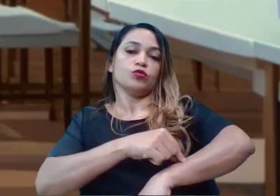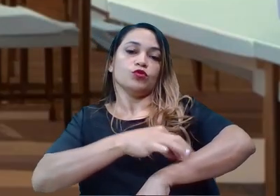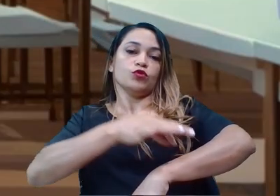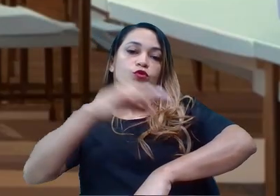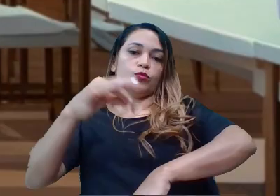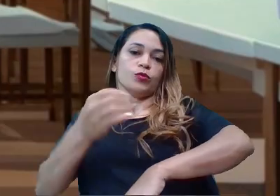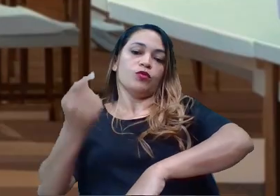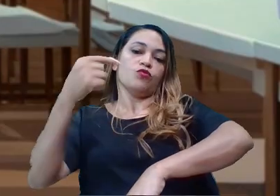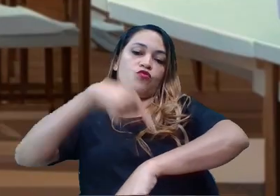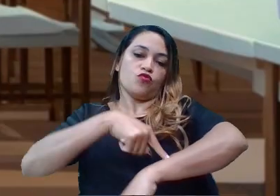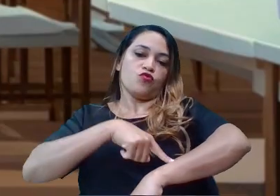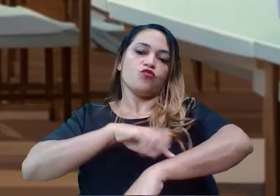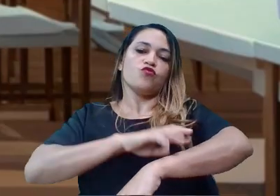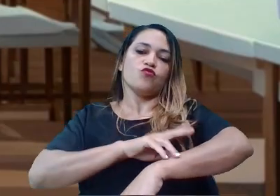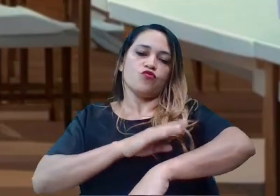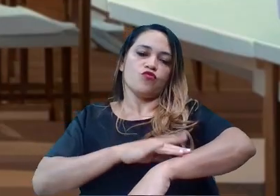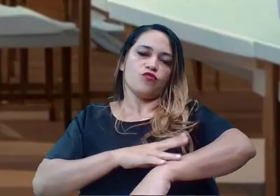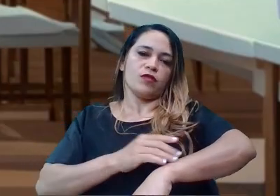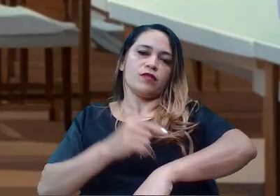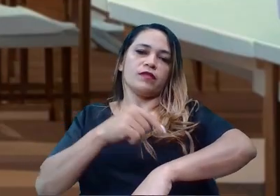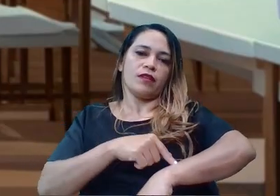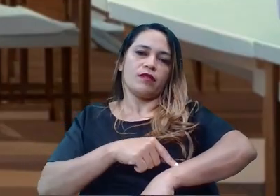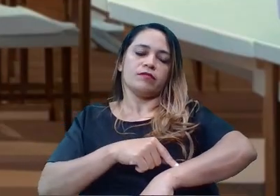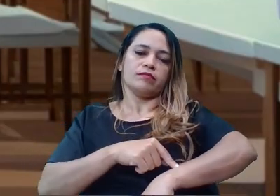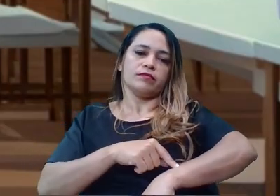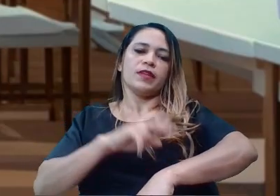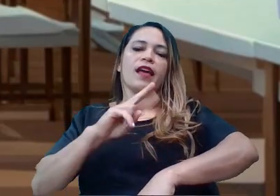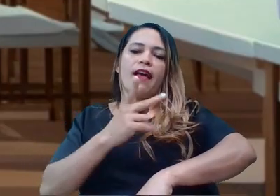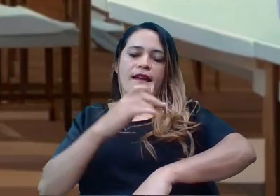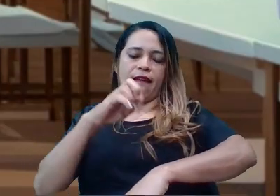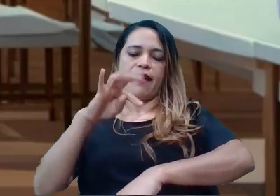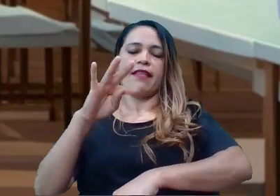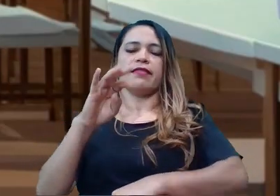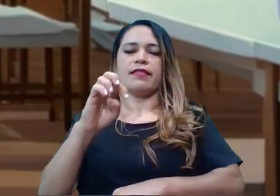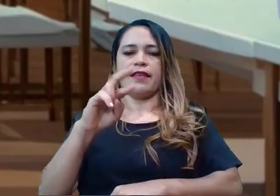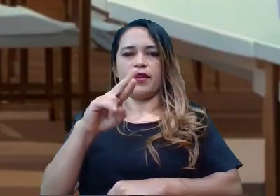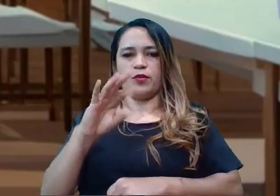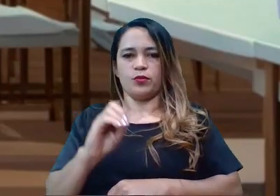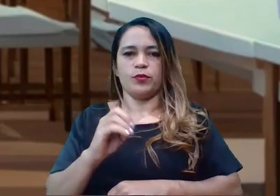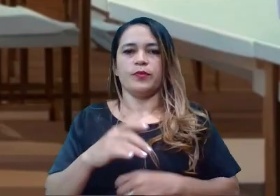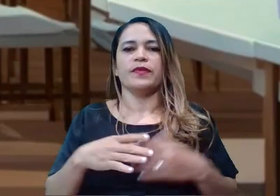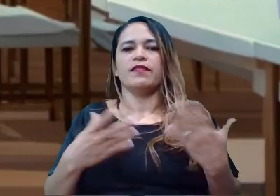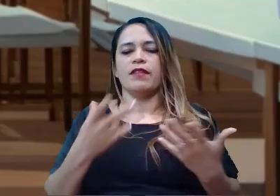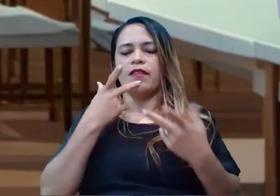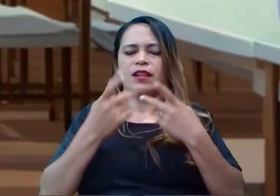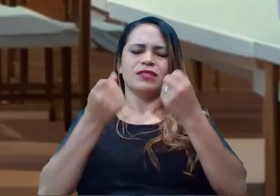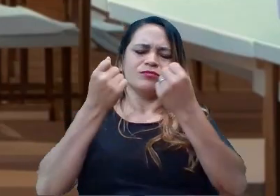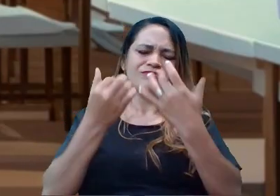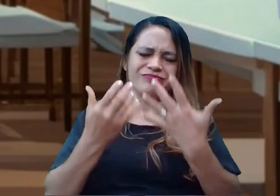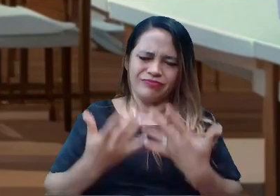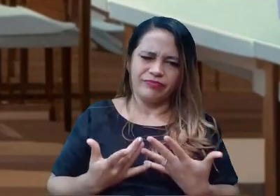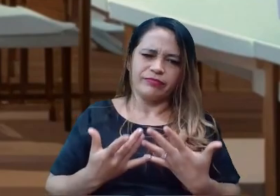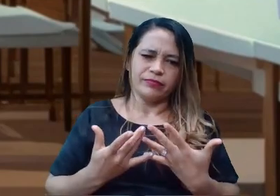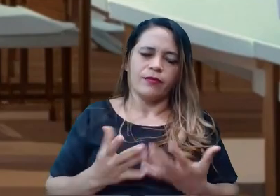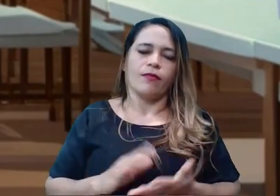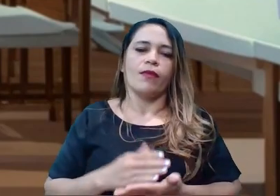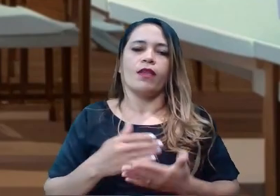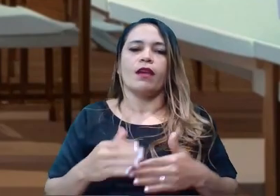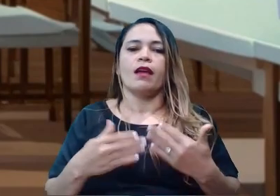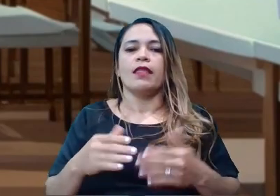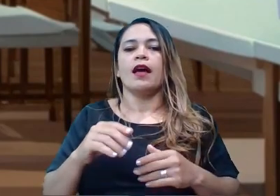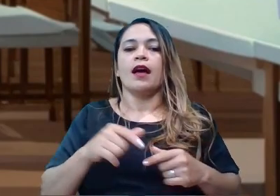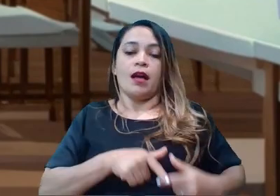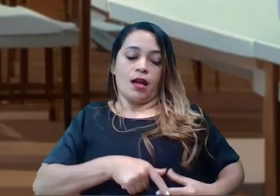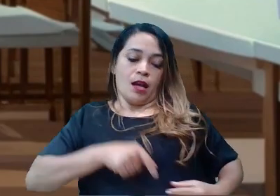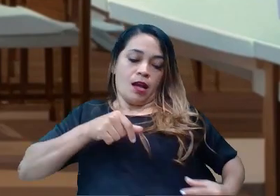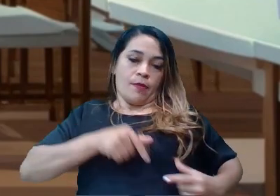vírus dentro da gente. Nesse caso, eu falo que o ciclo, então, foi heteroxênico. A gente vai falar isso várias vezes ao longo da aula, tá? Na ameba,